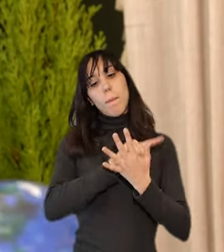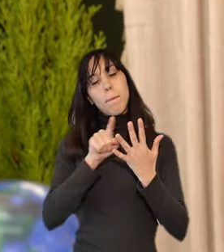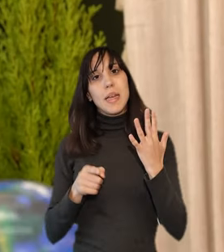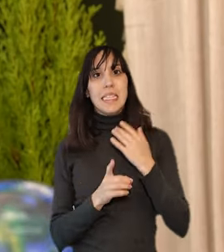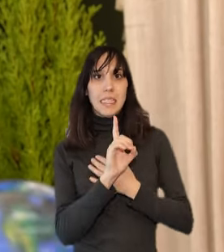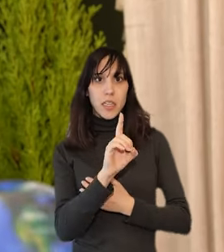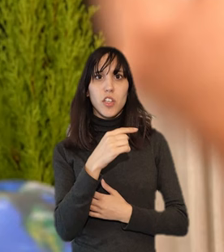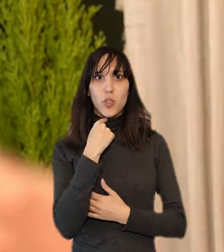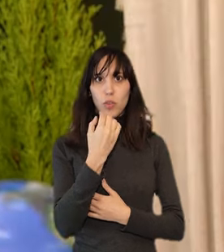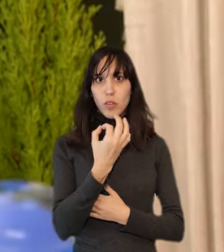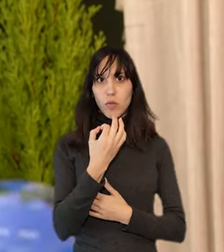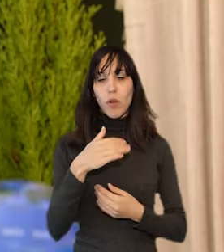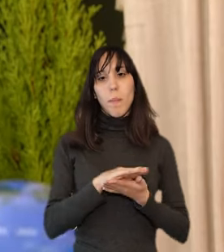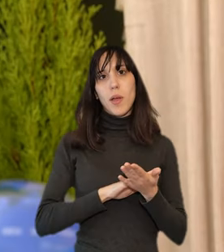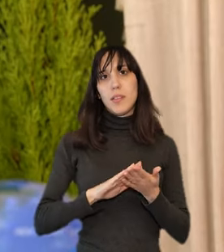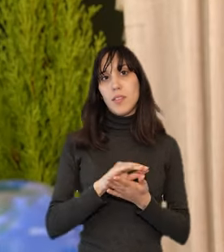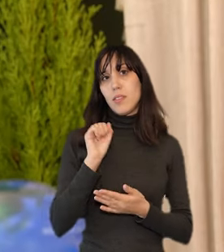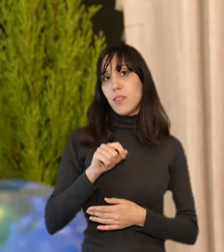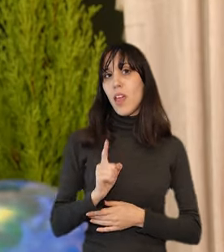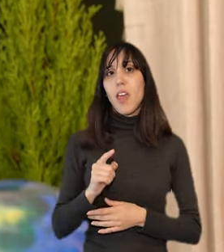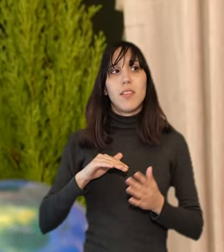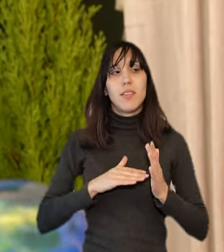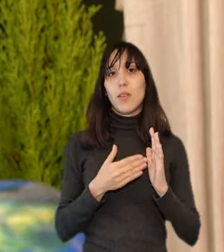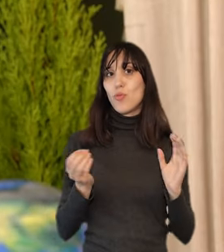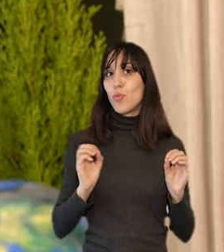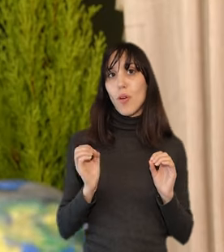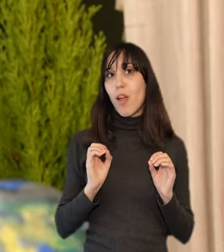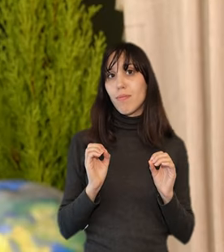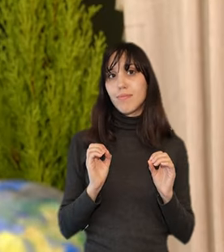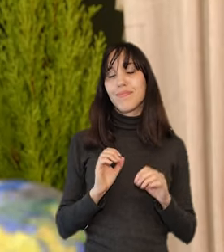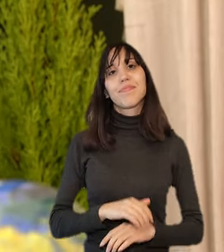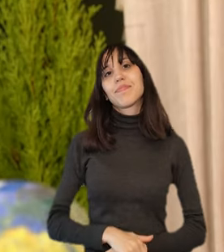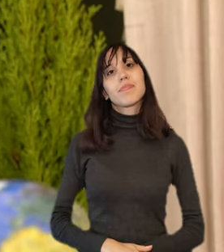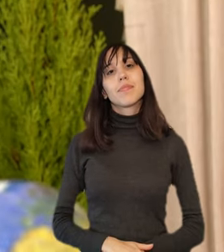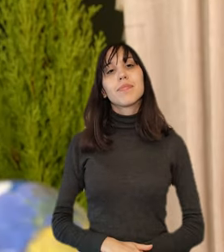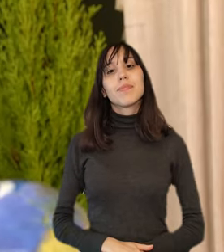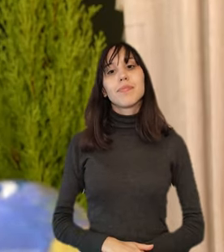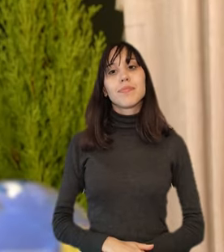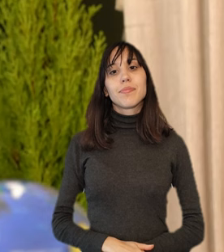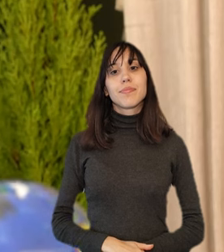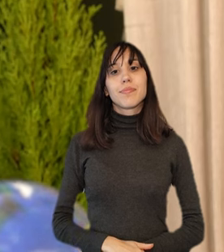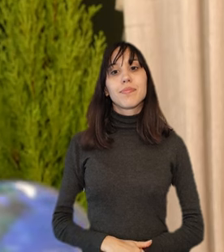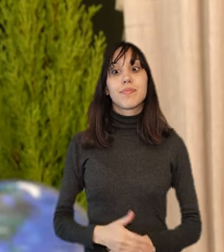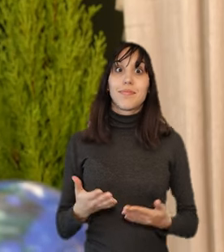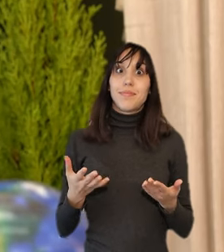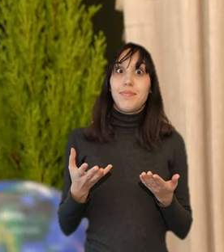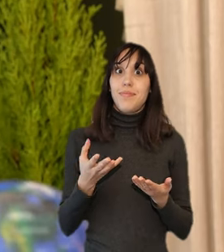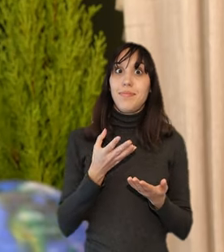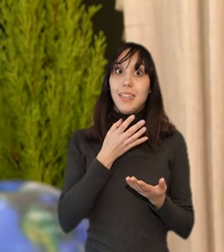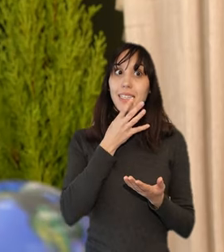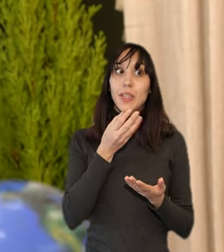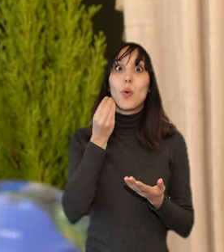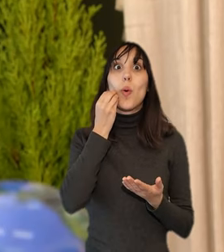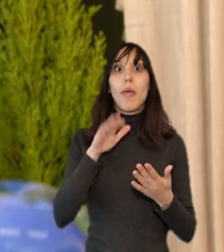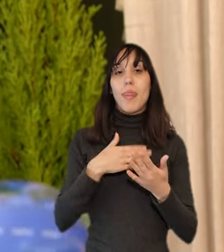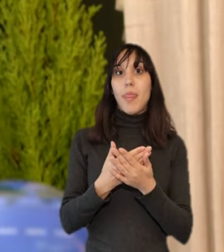referi não é e sim e não há exames realmente uhum eh podemos dizer mas então como é que nós